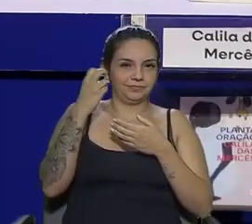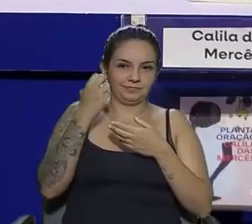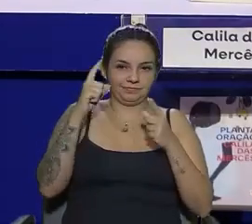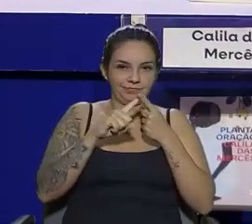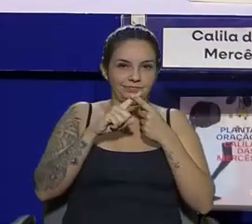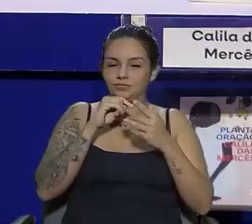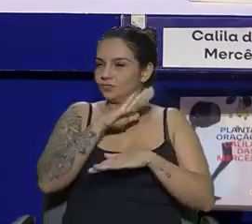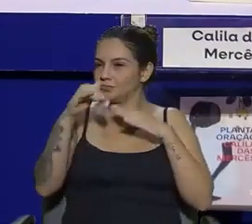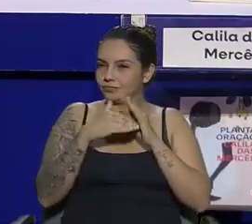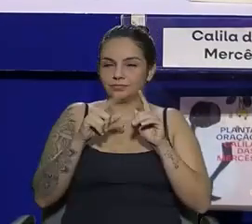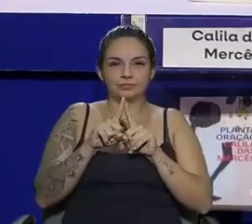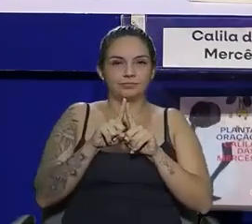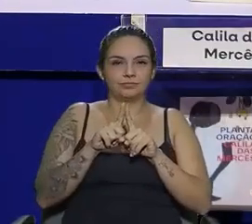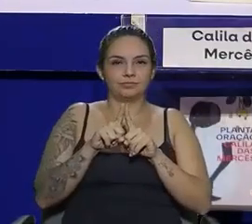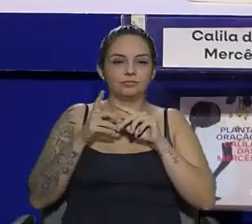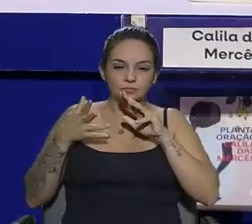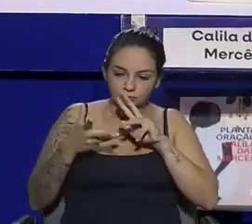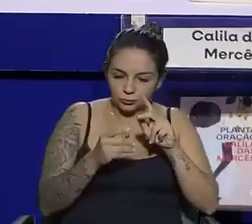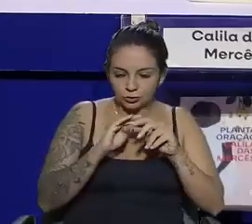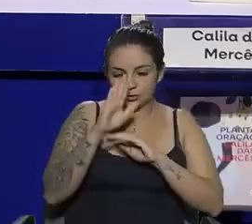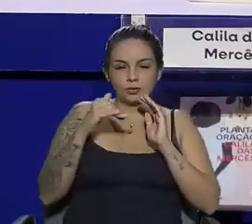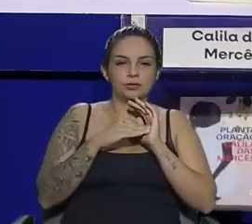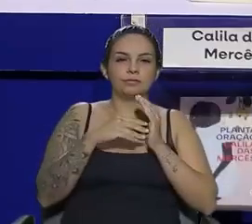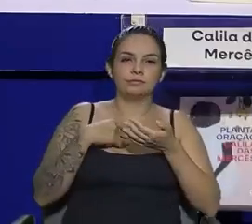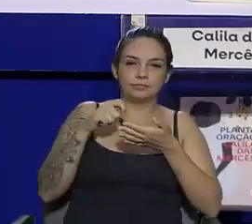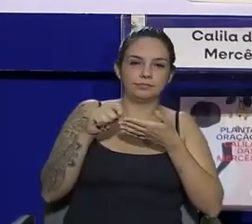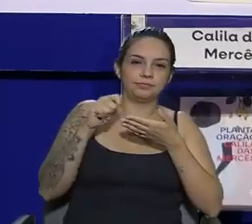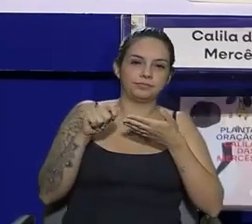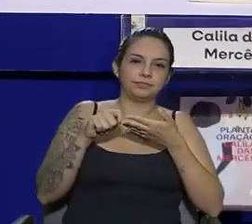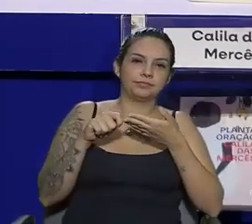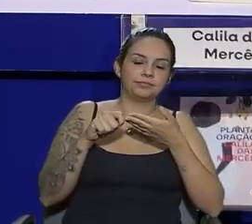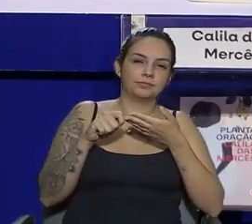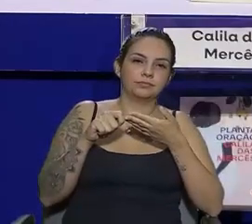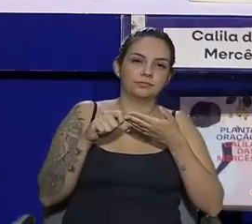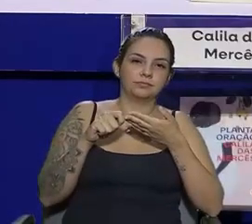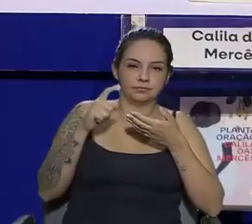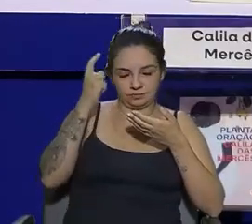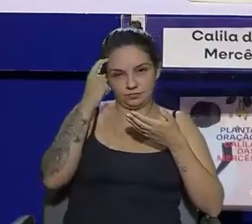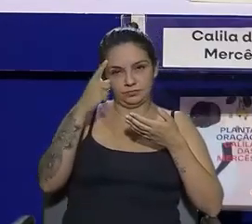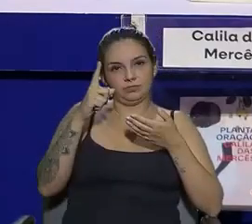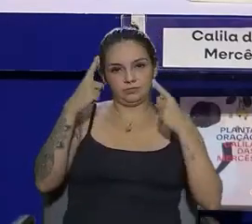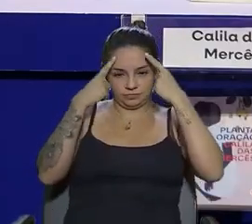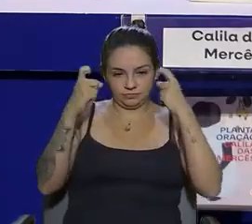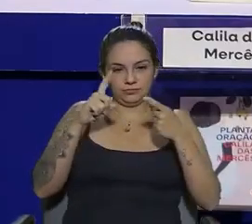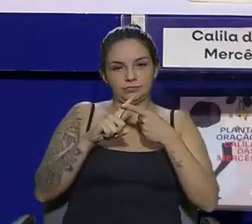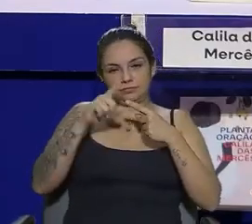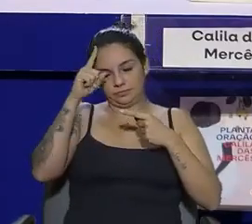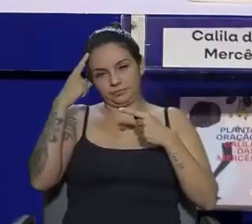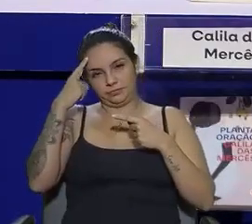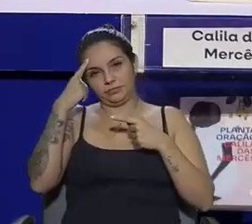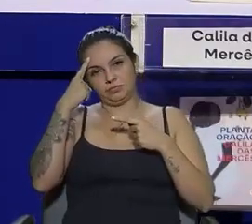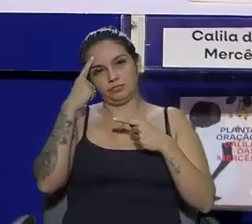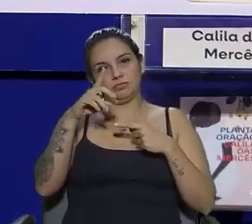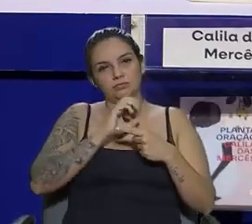se vingar de tudo também, do mundo inteiro. Aí, quando eu escrevo, eu escrevo pensando nessa vingança com minha mãe,